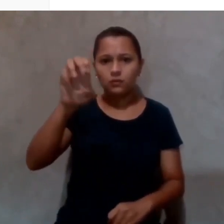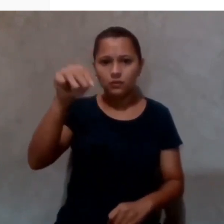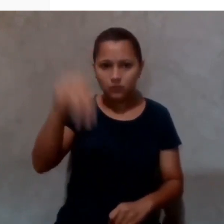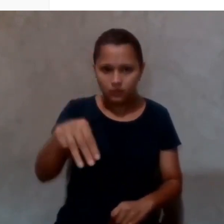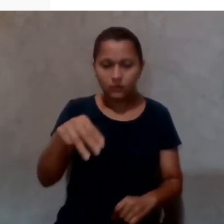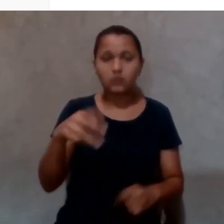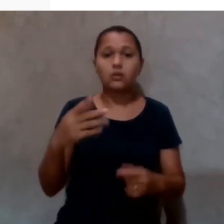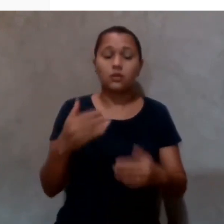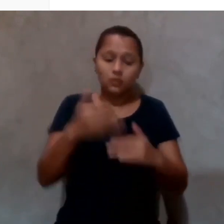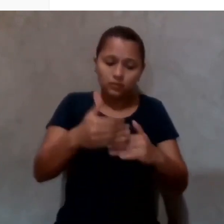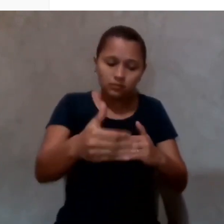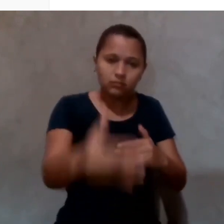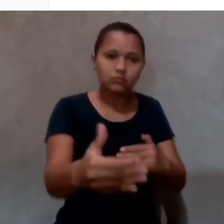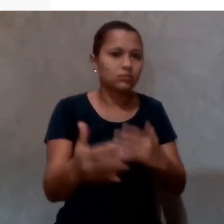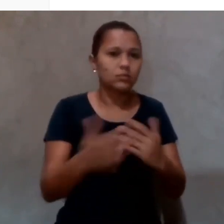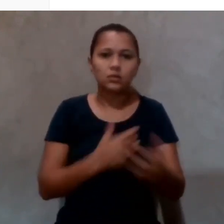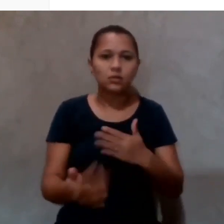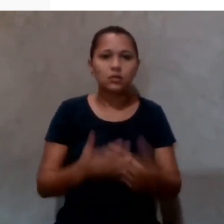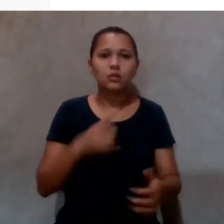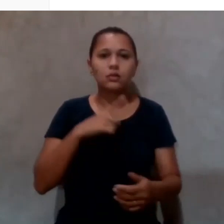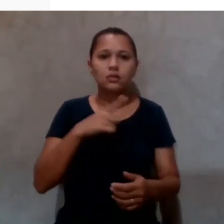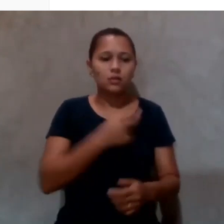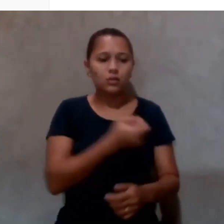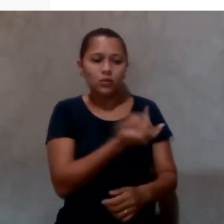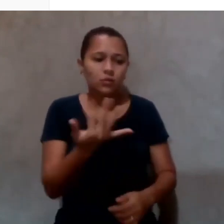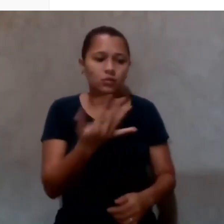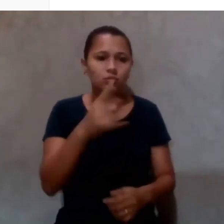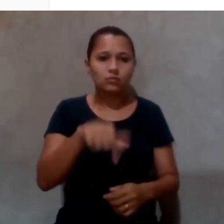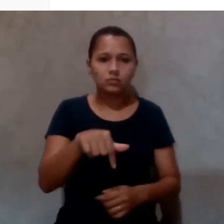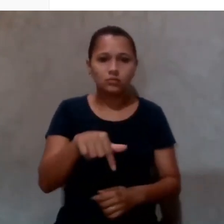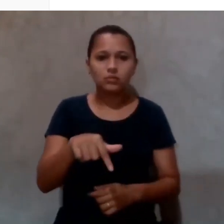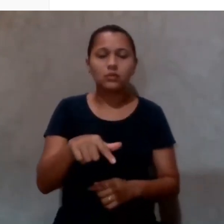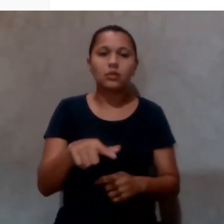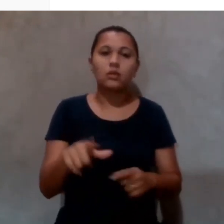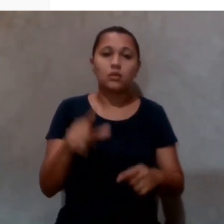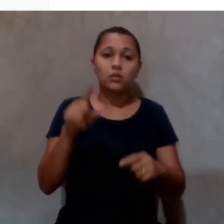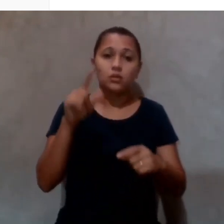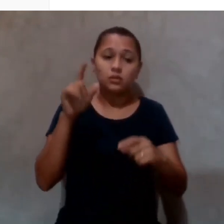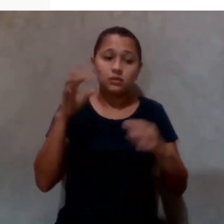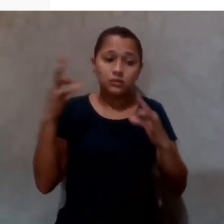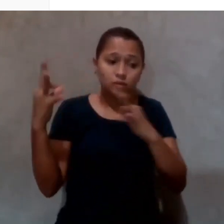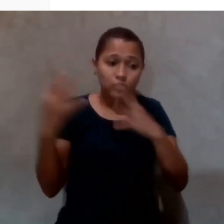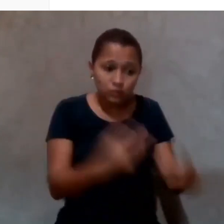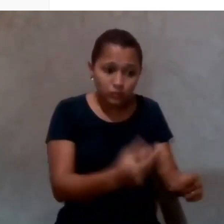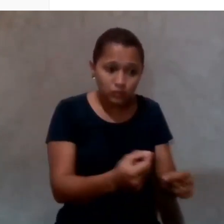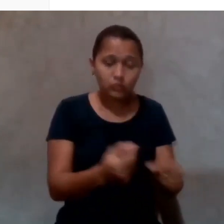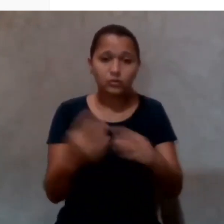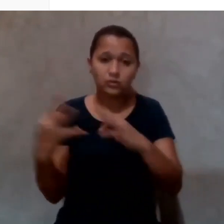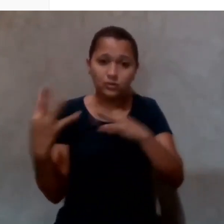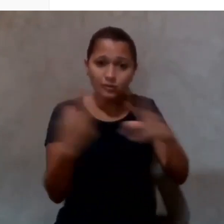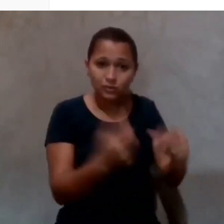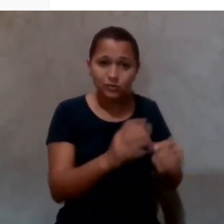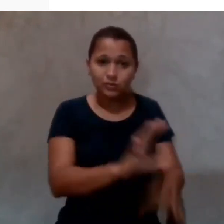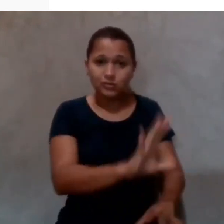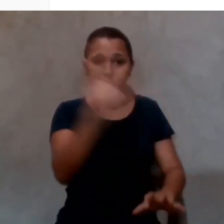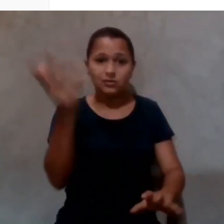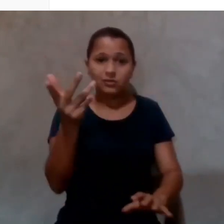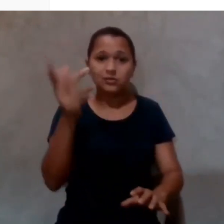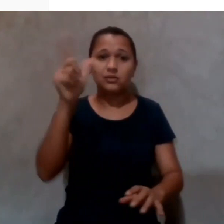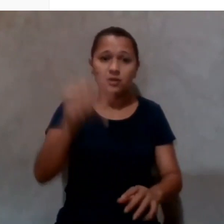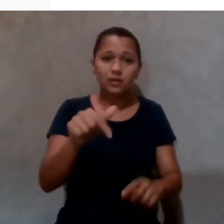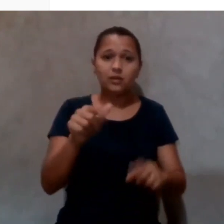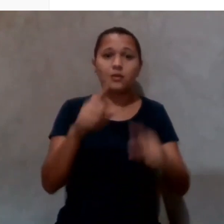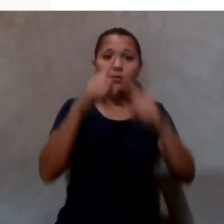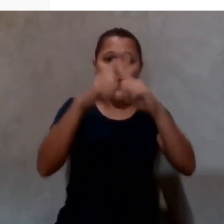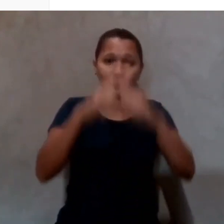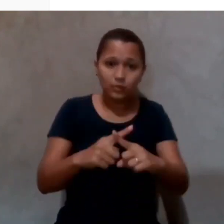das possibilidades de cada etapa. Voltando ao nosso problema, o acontecimento é o lançamento da moeda 6